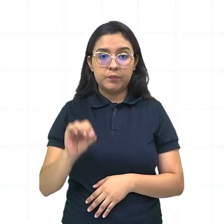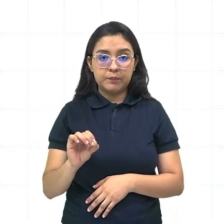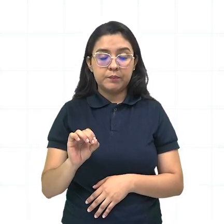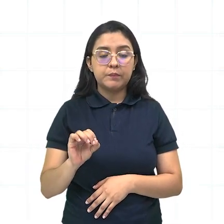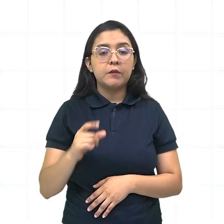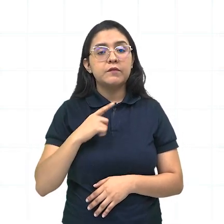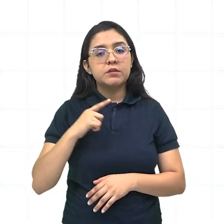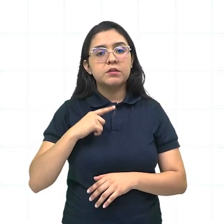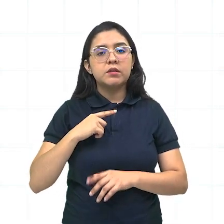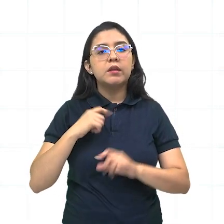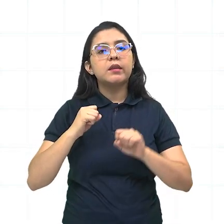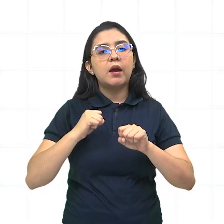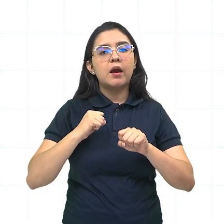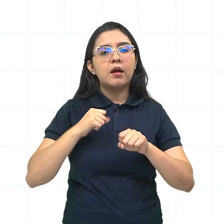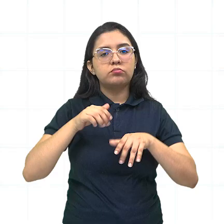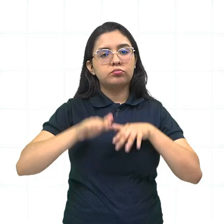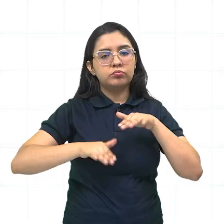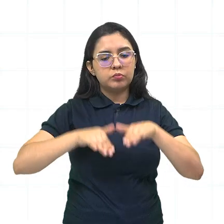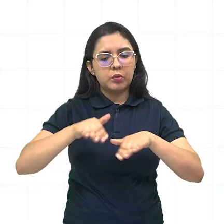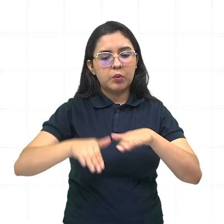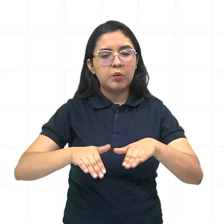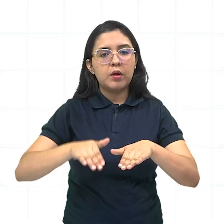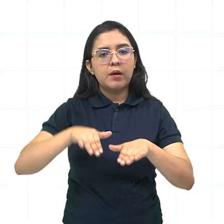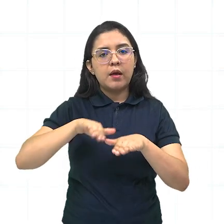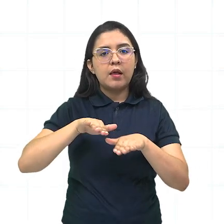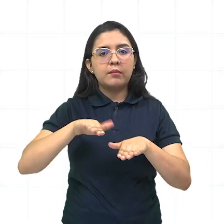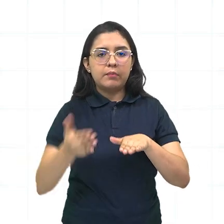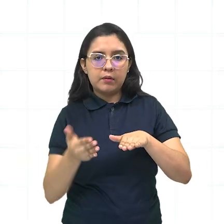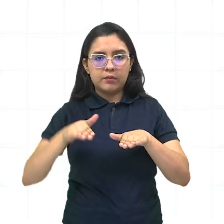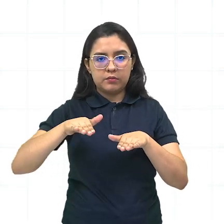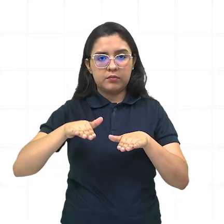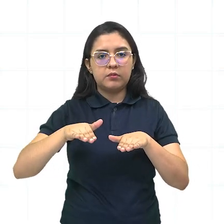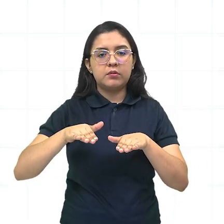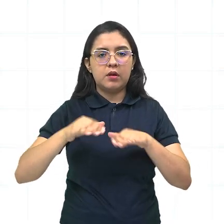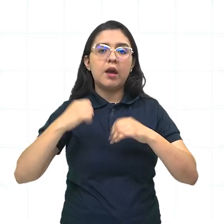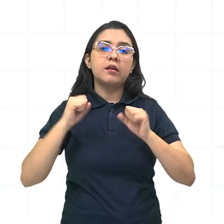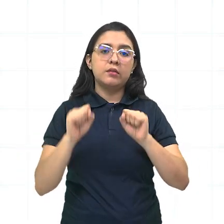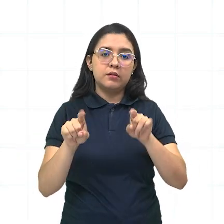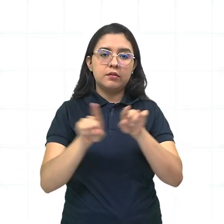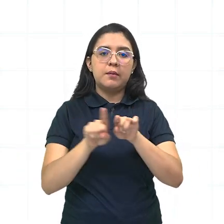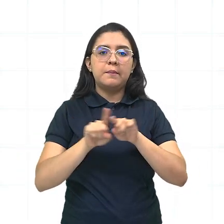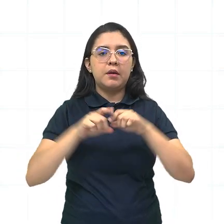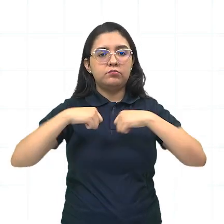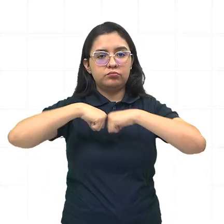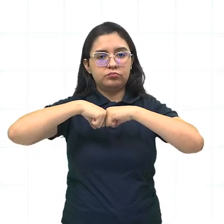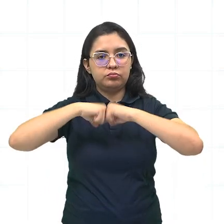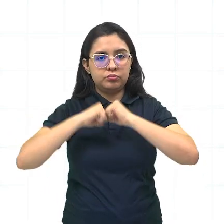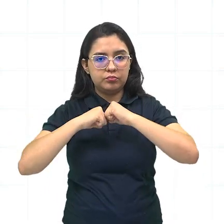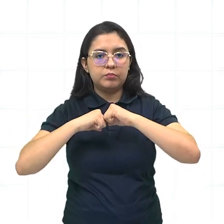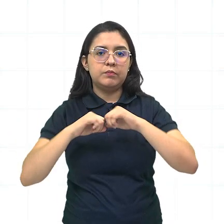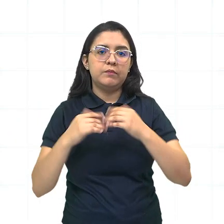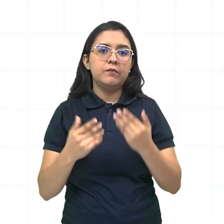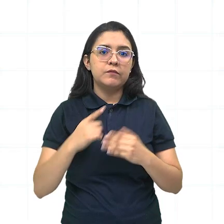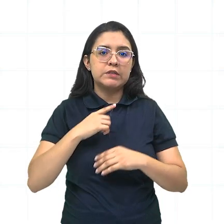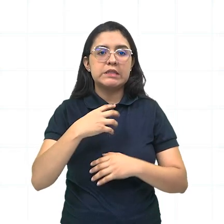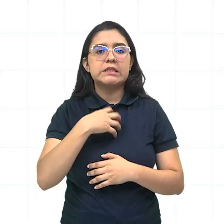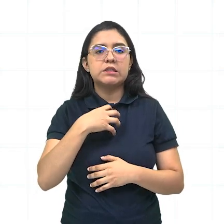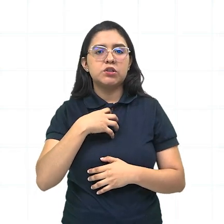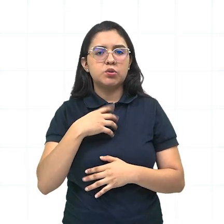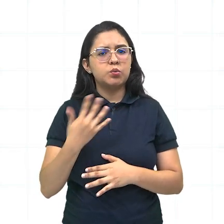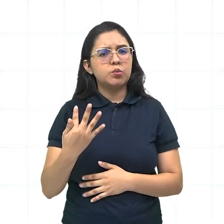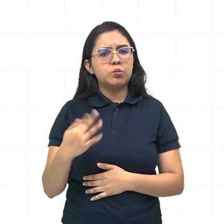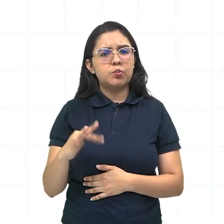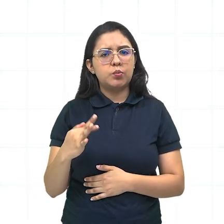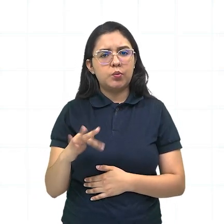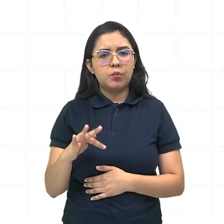está caminhando, correndo, pisou de mau jeito, deu aquela torção no pé, aí você sentiu aquela dor,